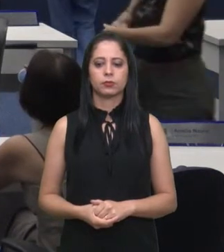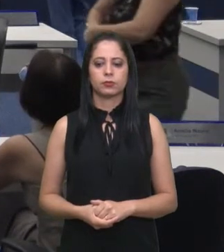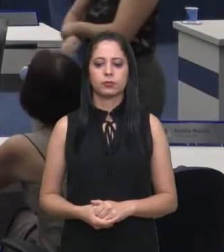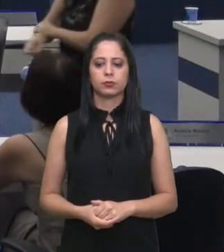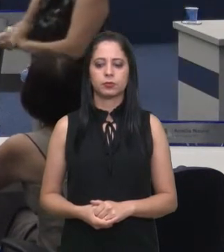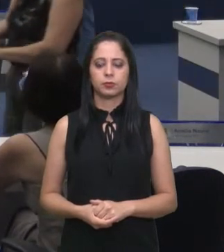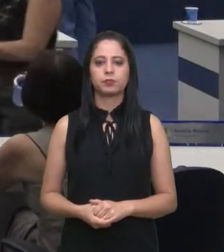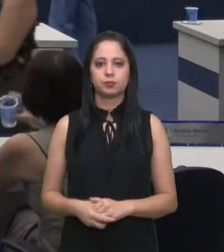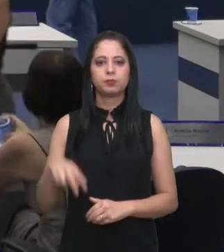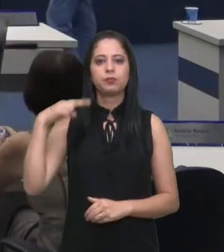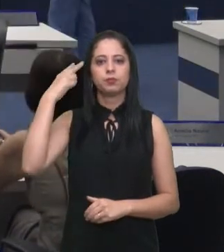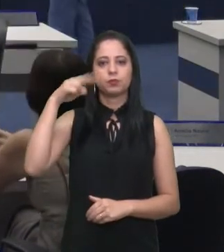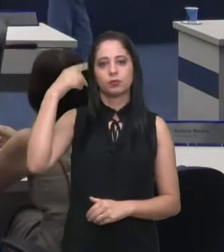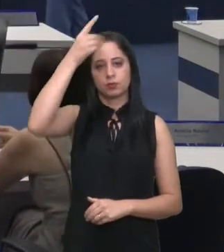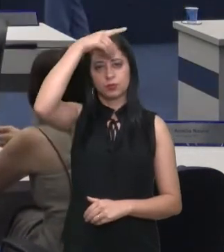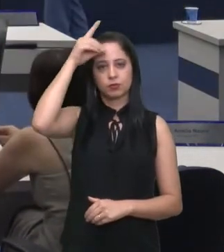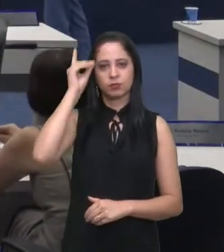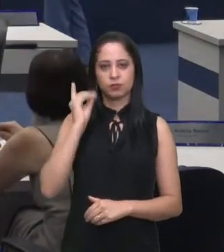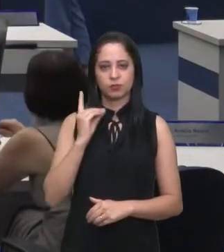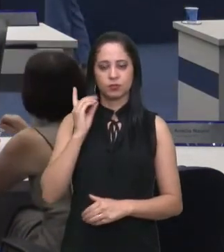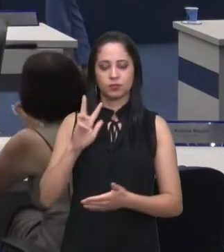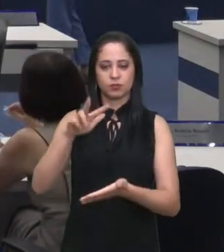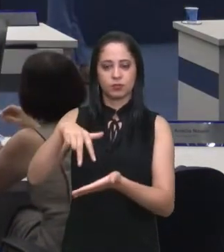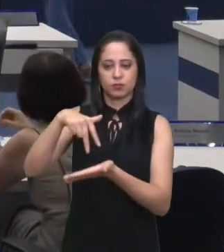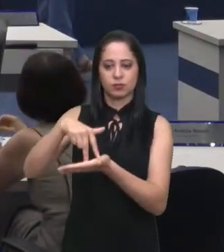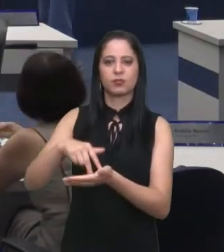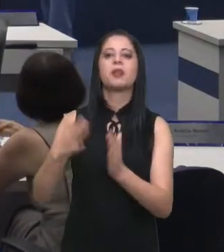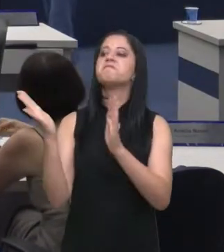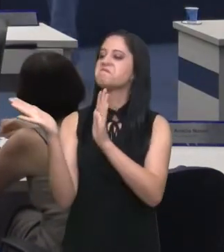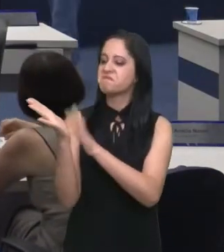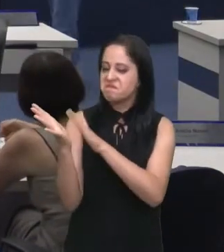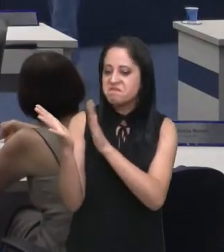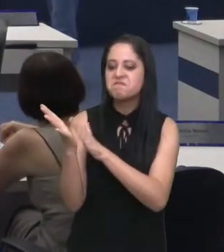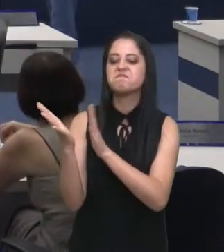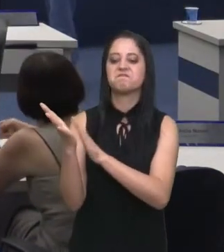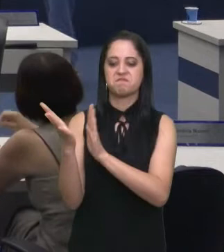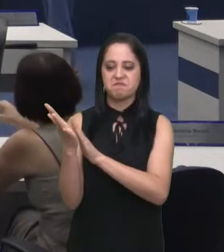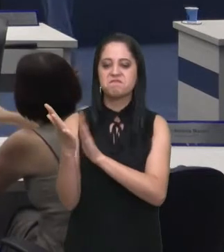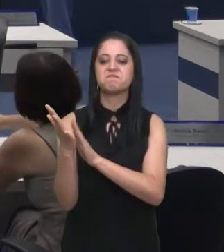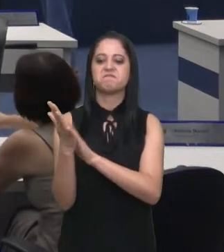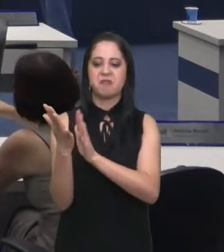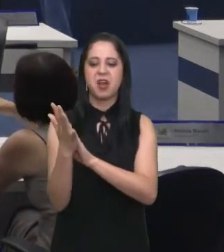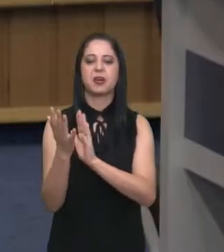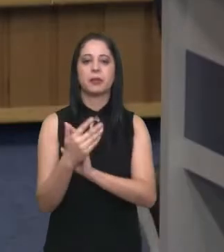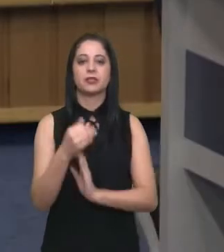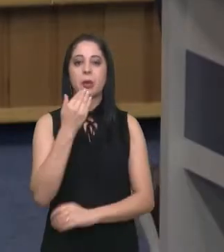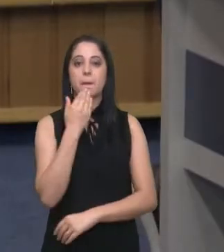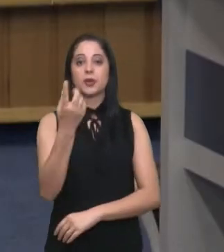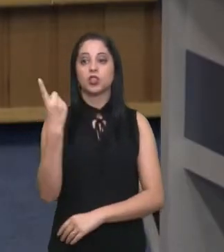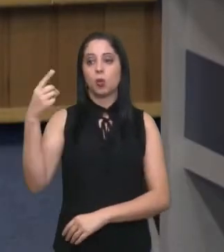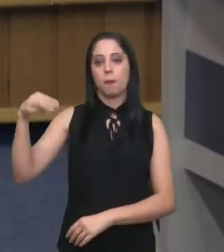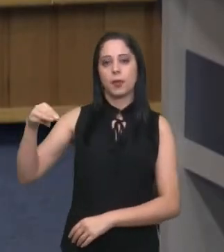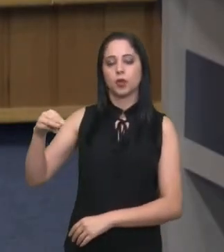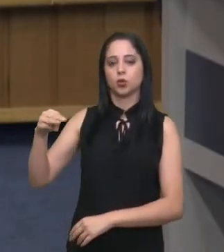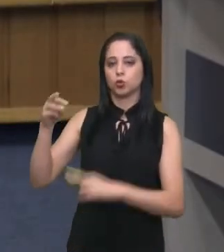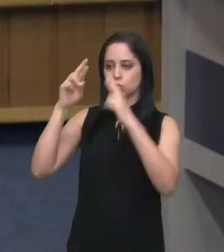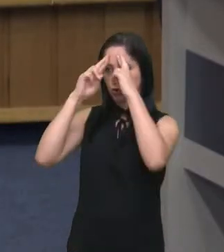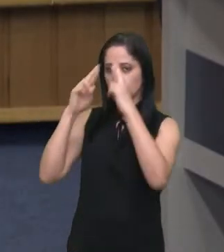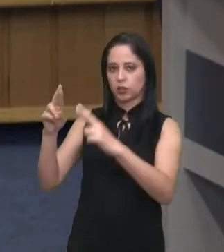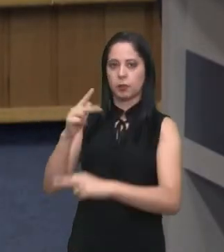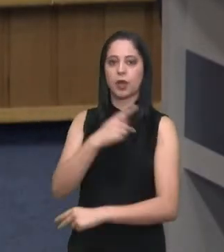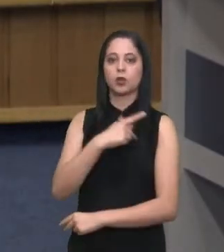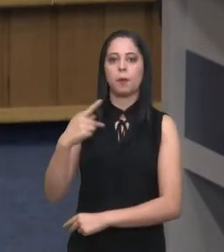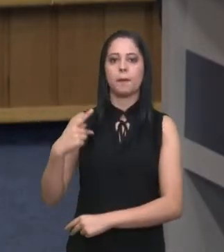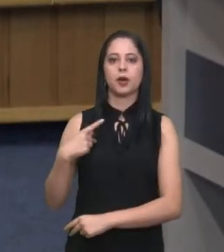Com a palavra, a vereadora Dulce Rita. Parabéns, doutor Cláudio. Eu queria pedir um minuto de silêncio aqui para o pastor